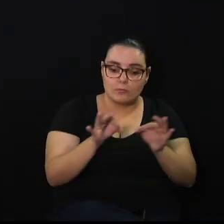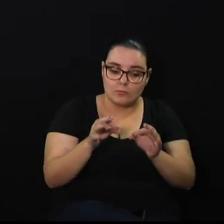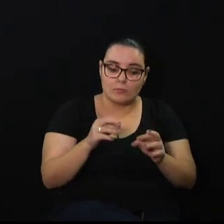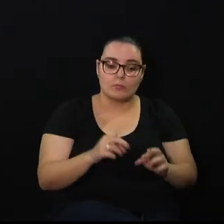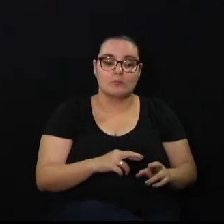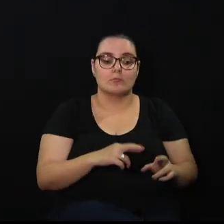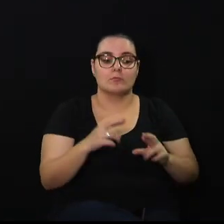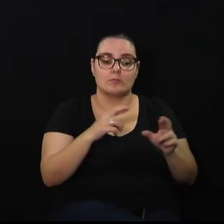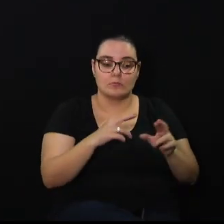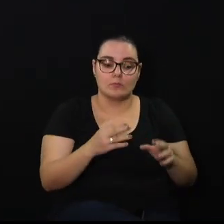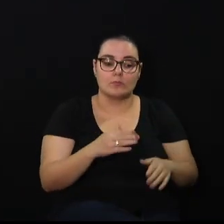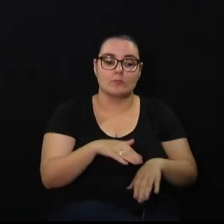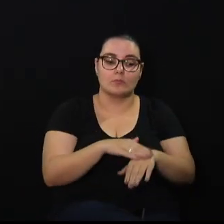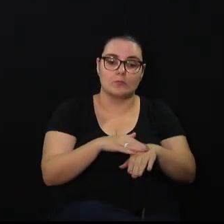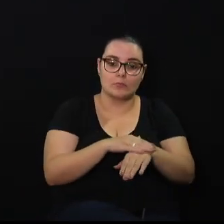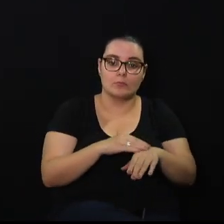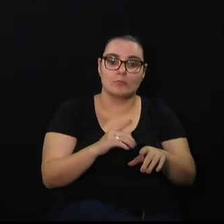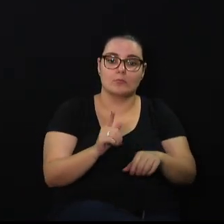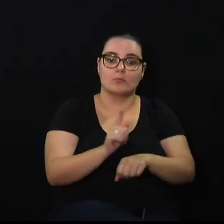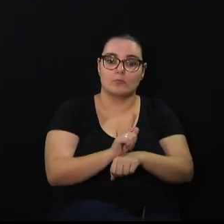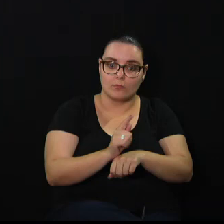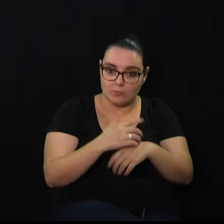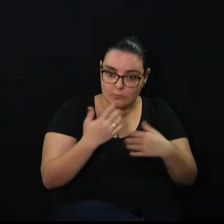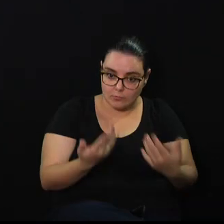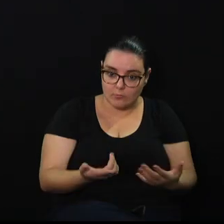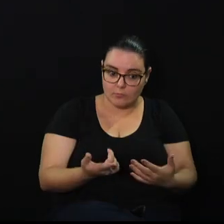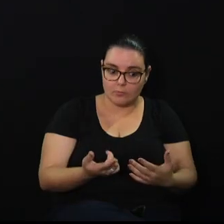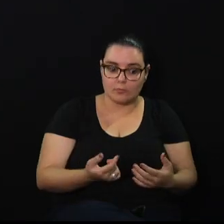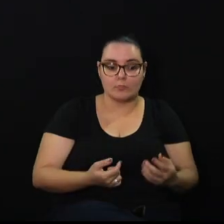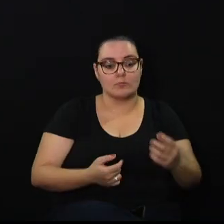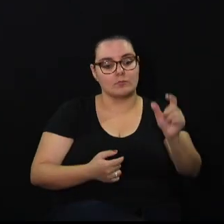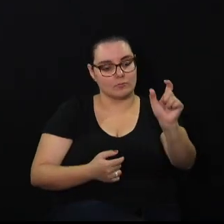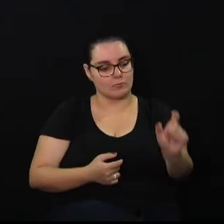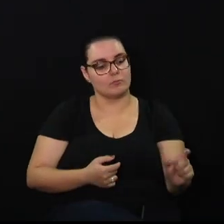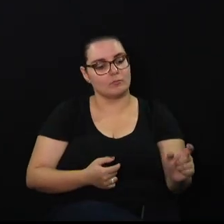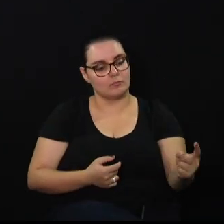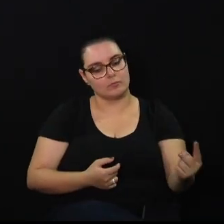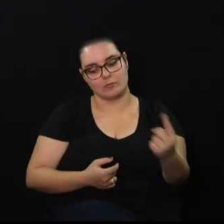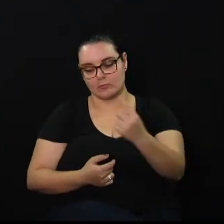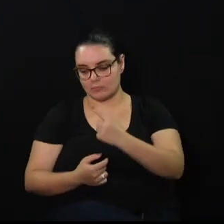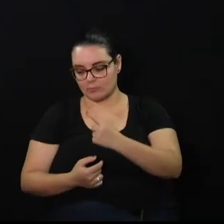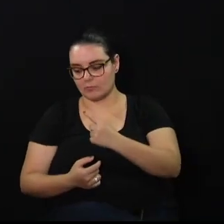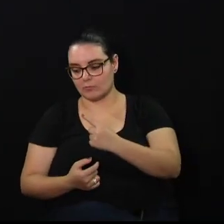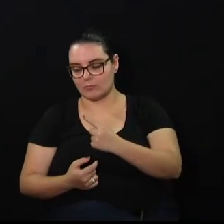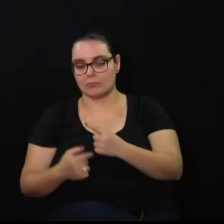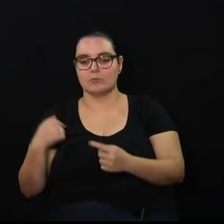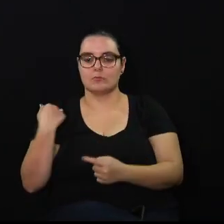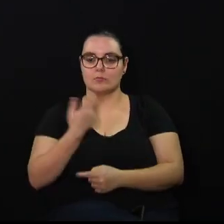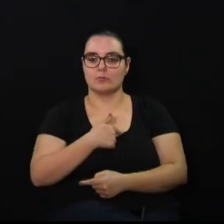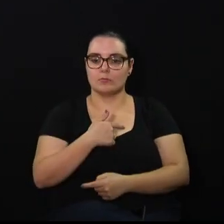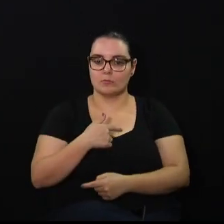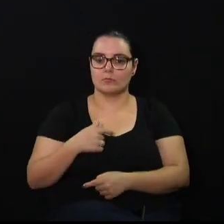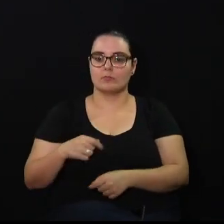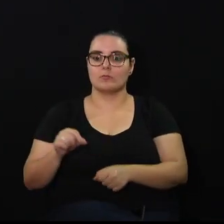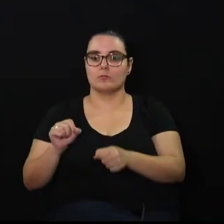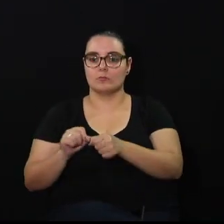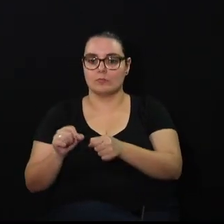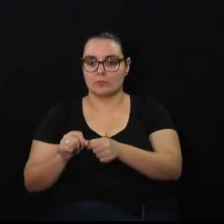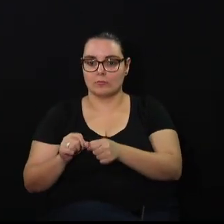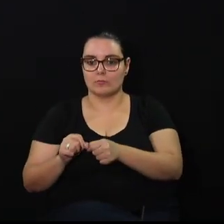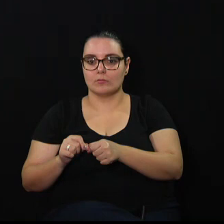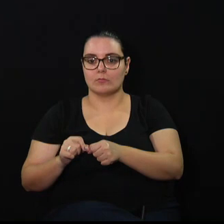ea criança vem até a clínica uma vez é uma questão é pra gente fazer uma uma aplicação de